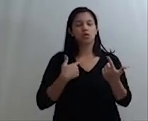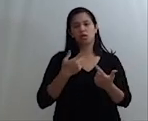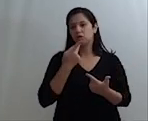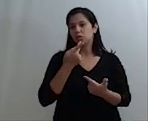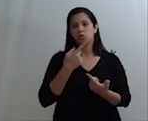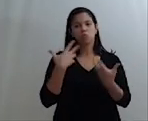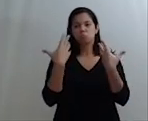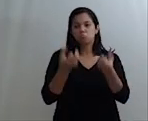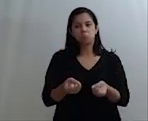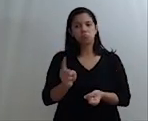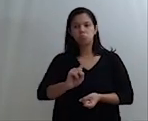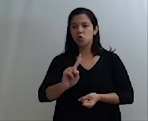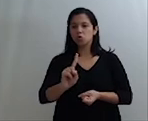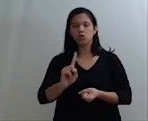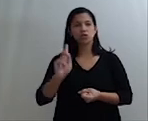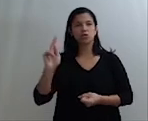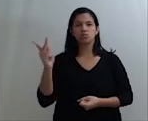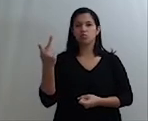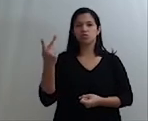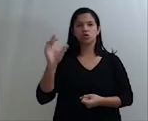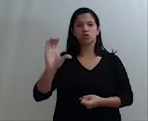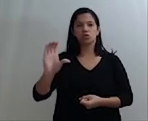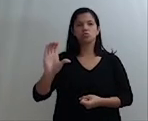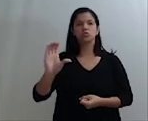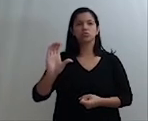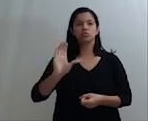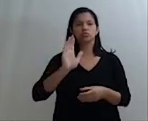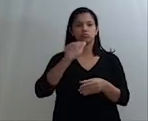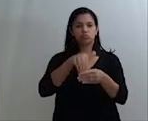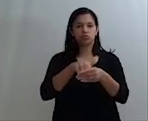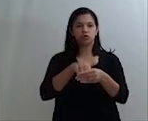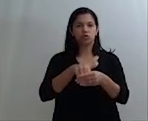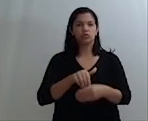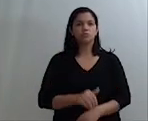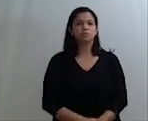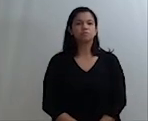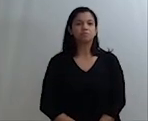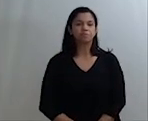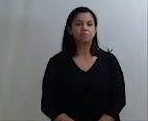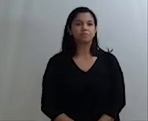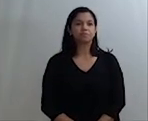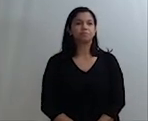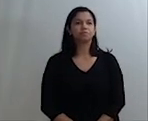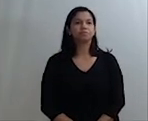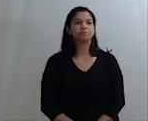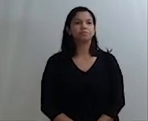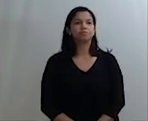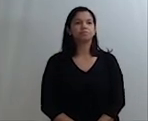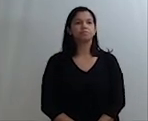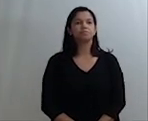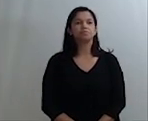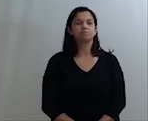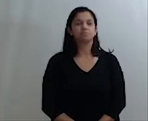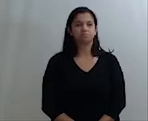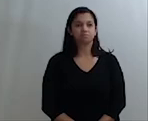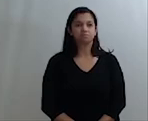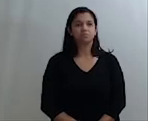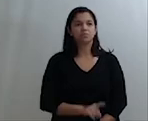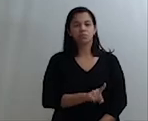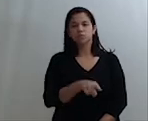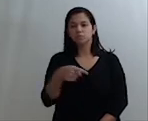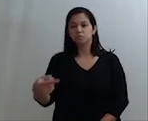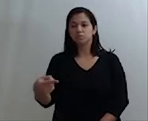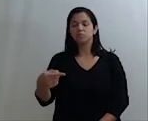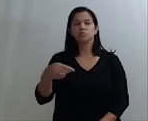ou recurso em Abas coros é como V Obrigado Ministra Laurita como vota Ministro Sebastião